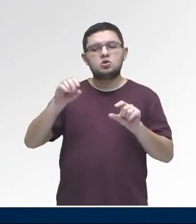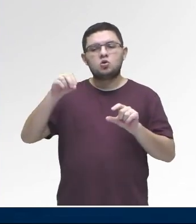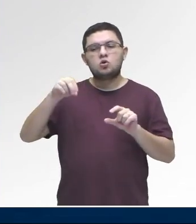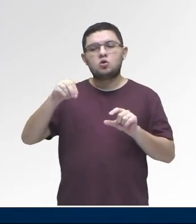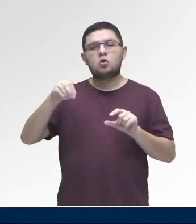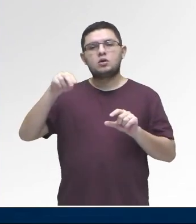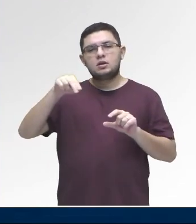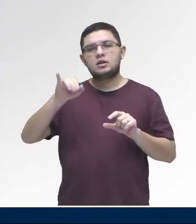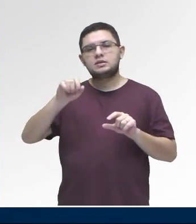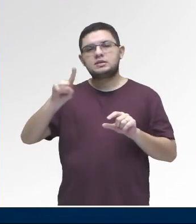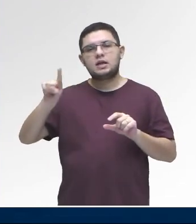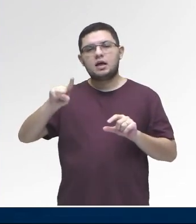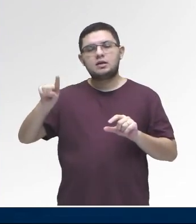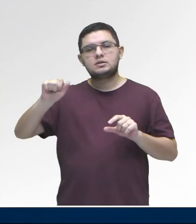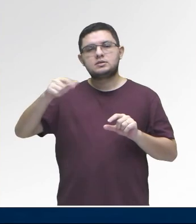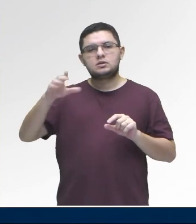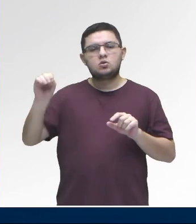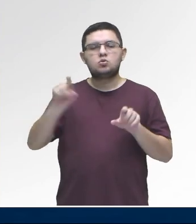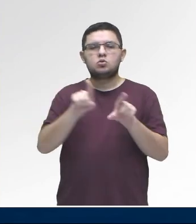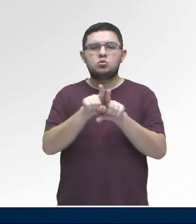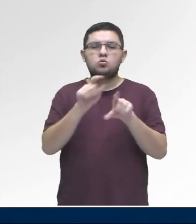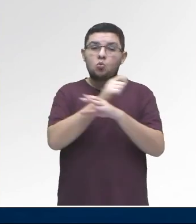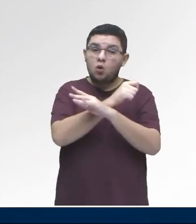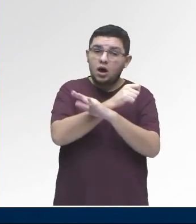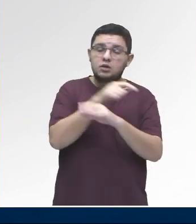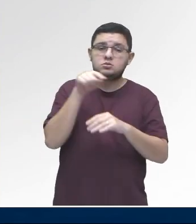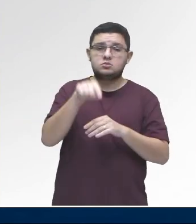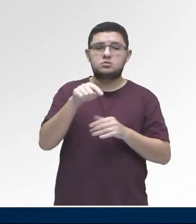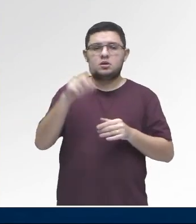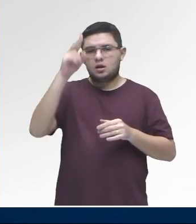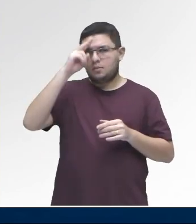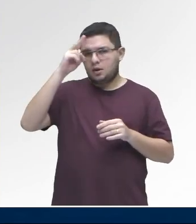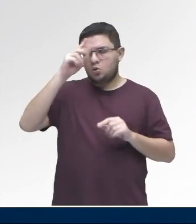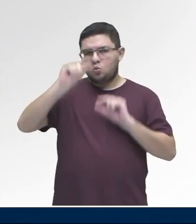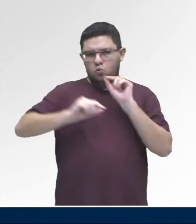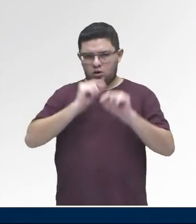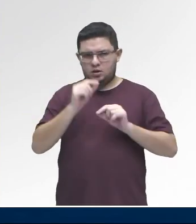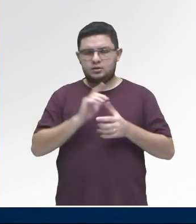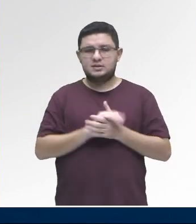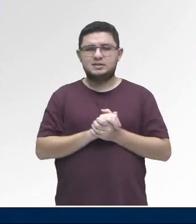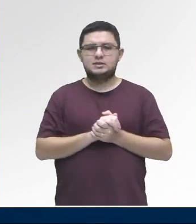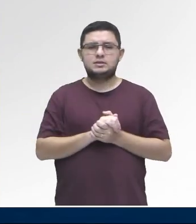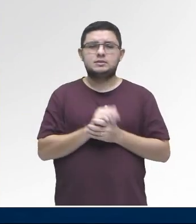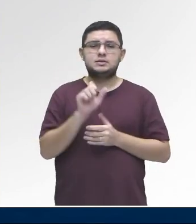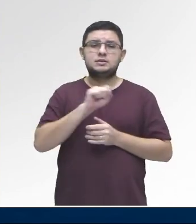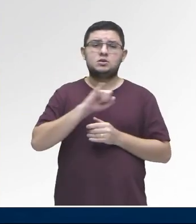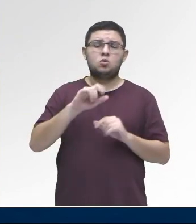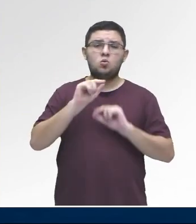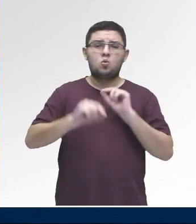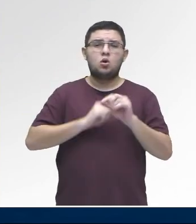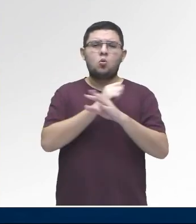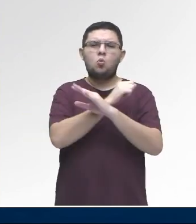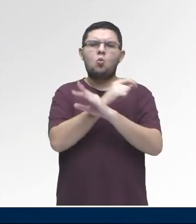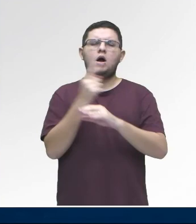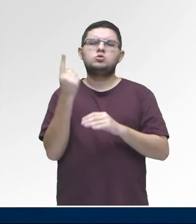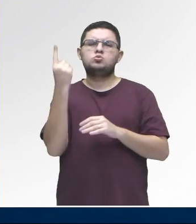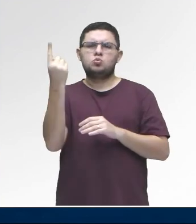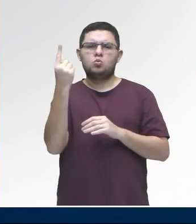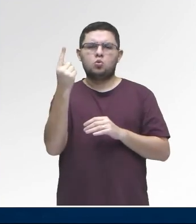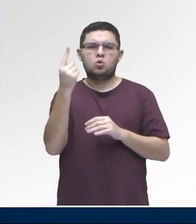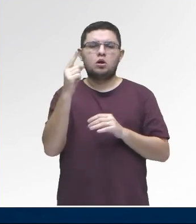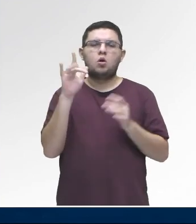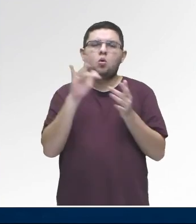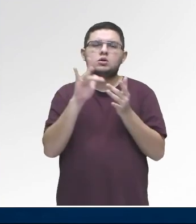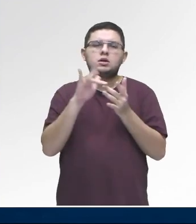ácido, sempre lembrando que quando você coloca um ácido em presença